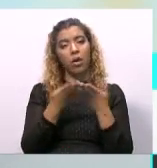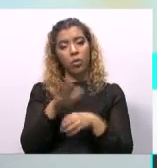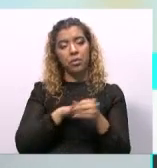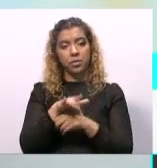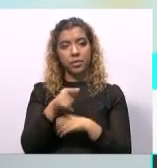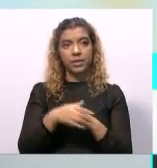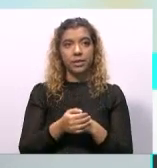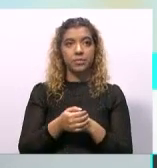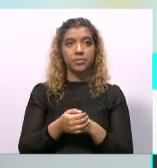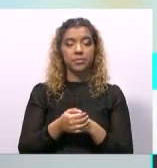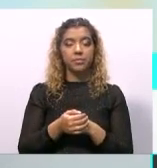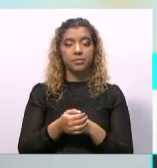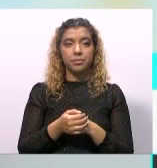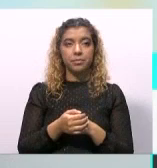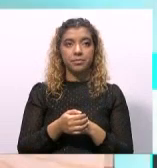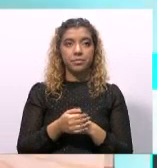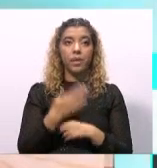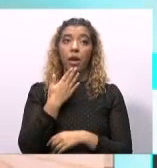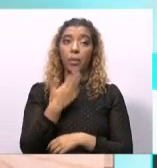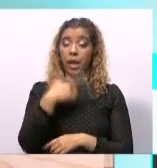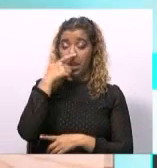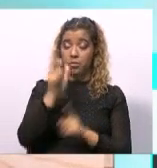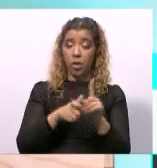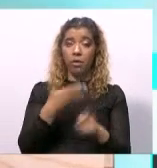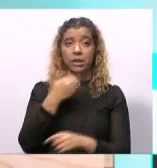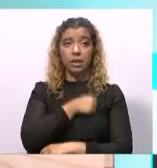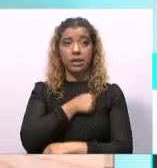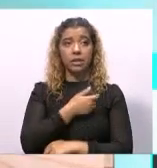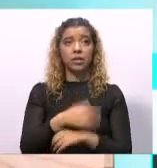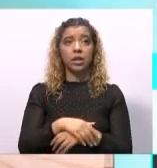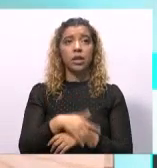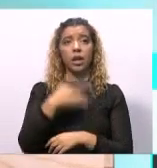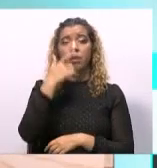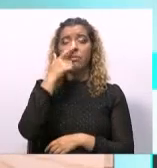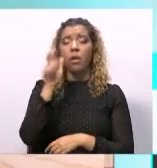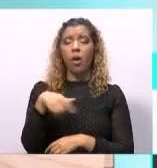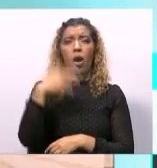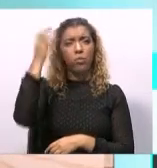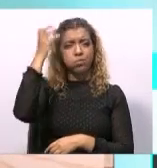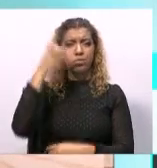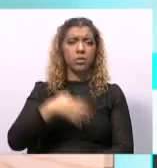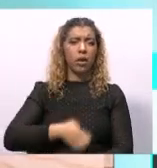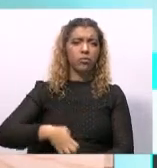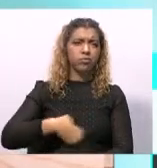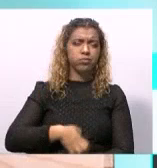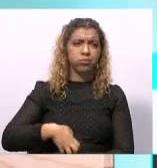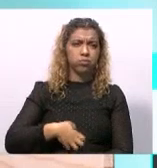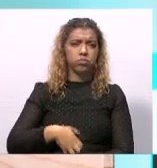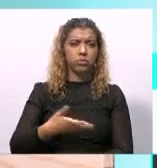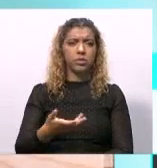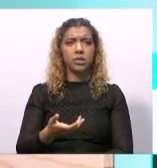pesadas e ativar a circulação. Muito obrigada a esta telespectadora por esta pergunta. Uma pessoa que tenha dores de cabeça, dores de estômago, neste